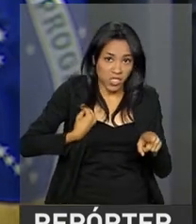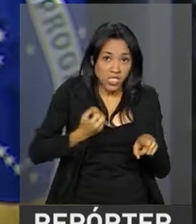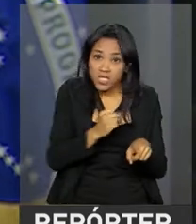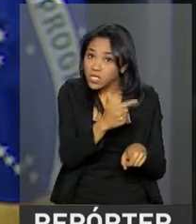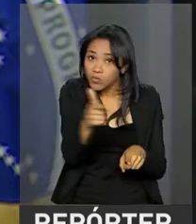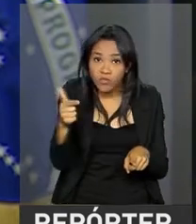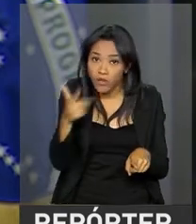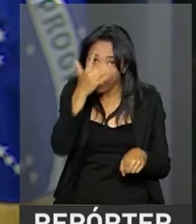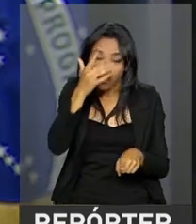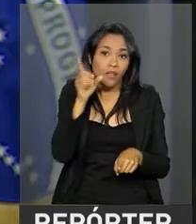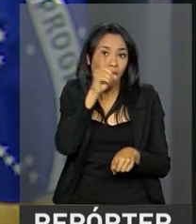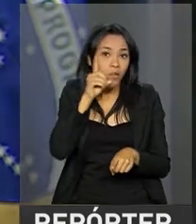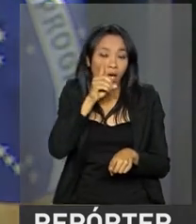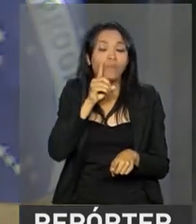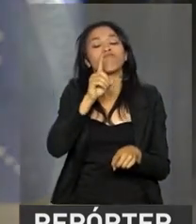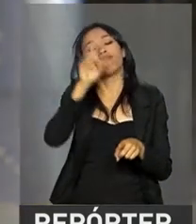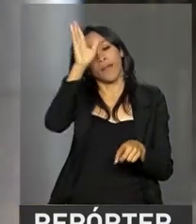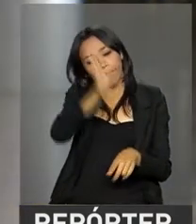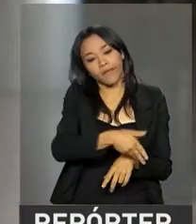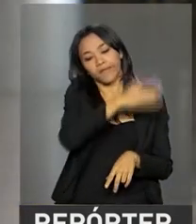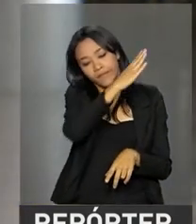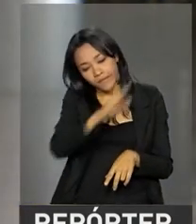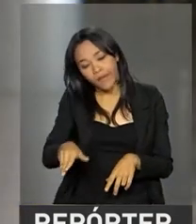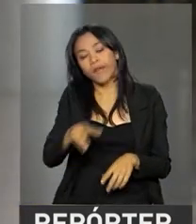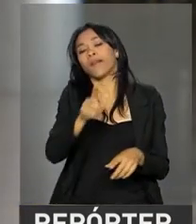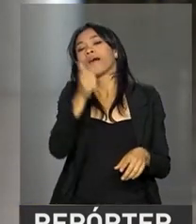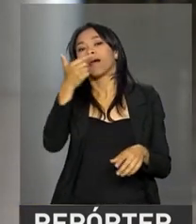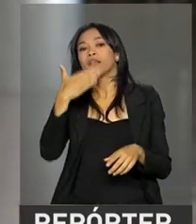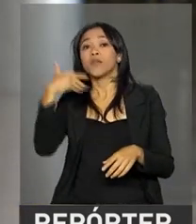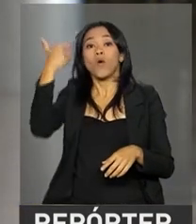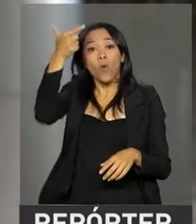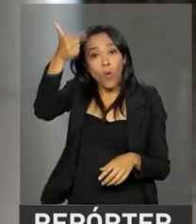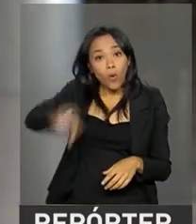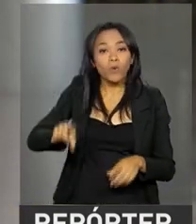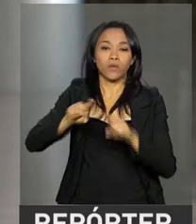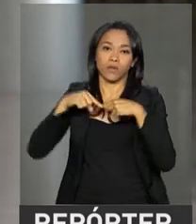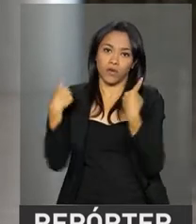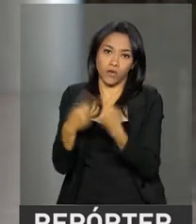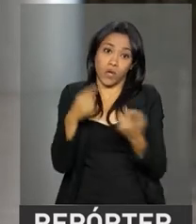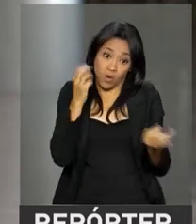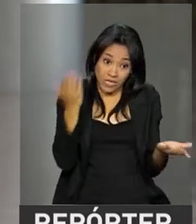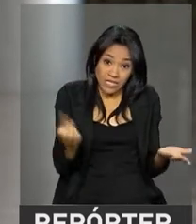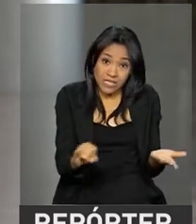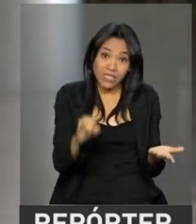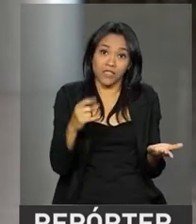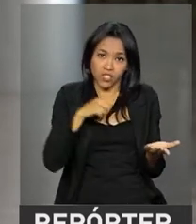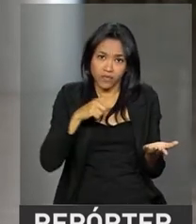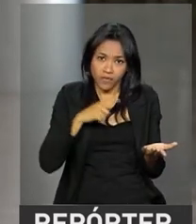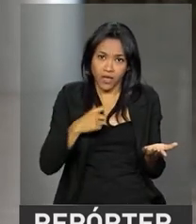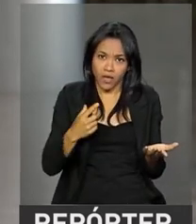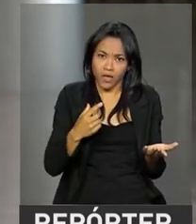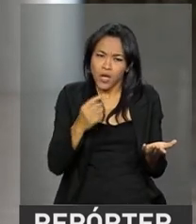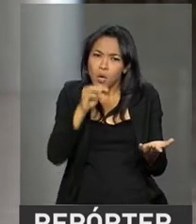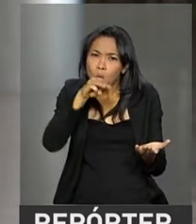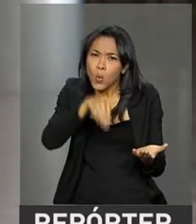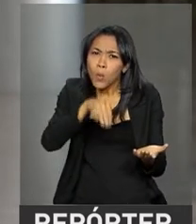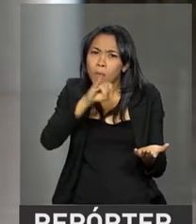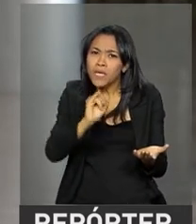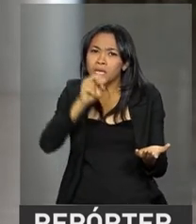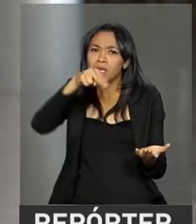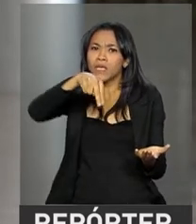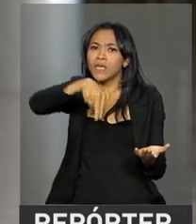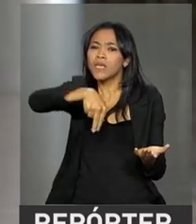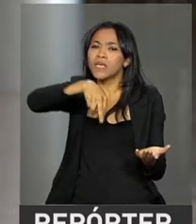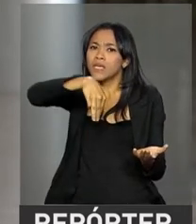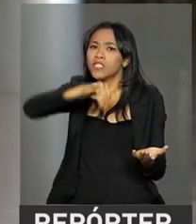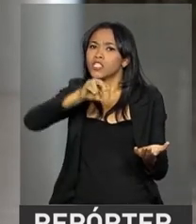colo outra sessão será convocada mas se o número mínimo de deputados registraram presença a votação começa